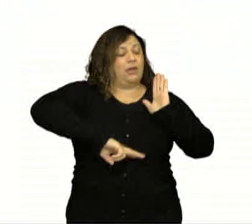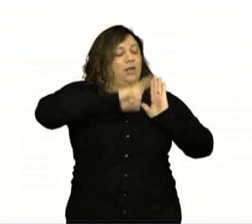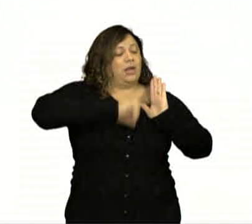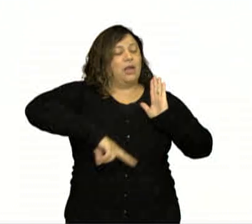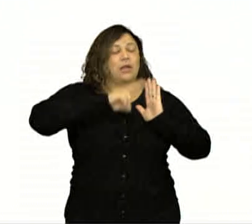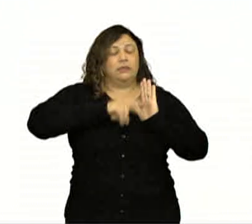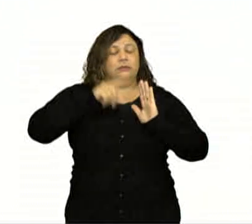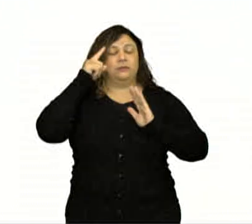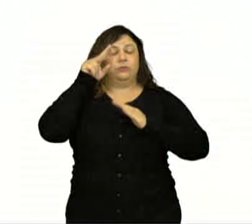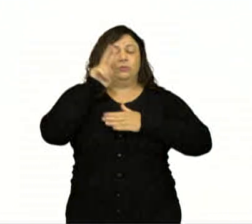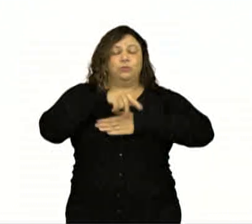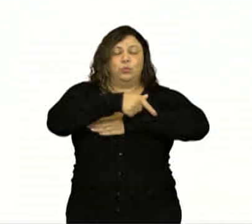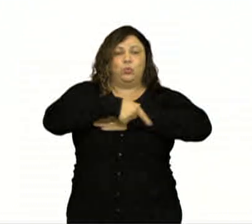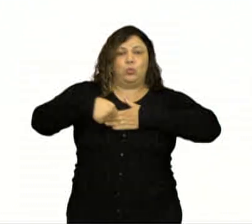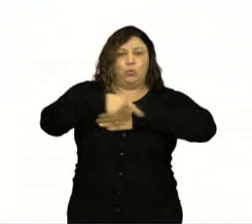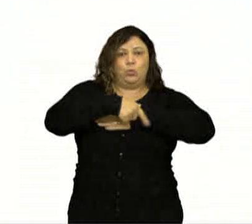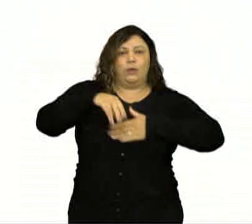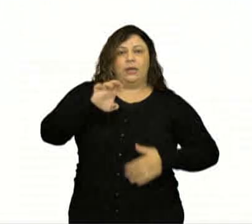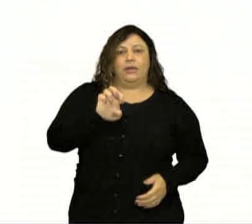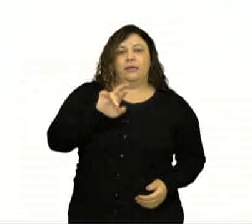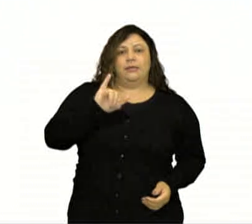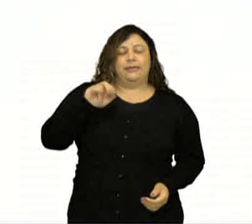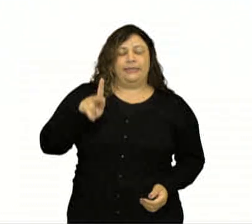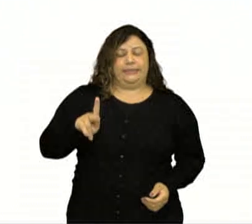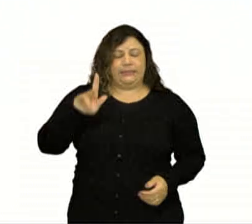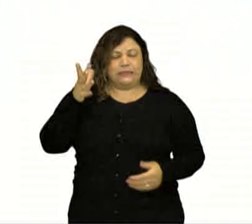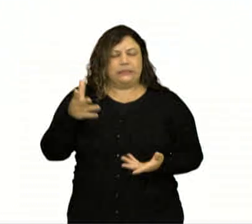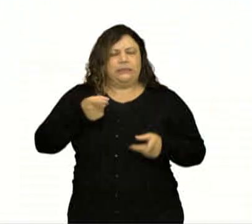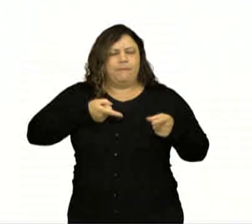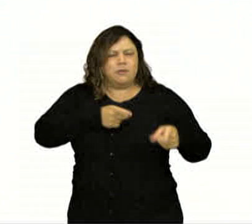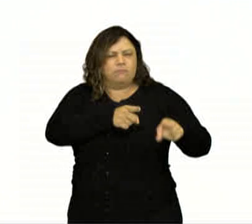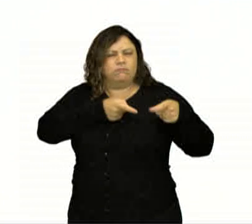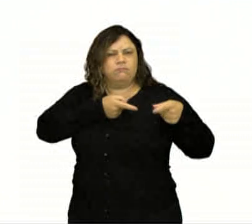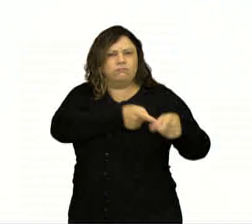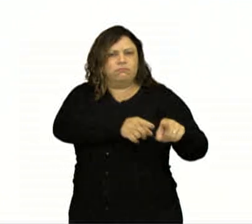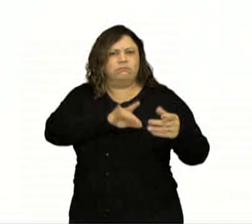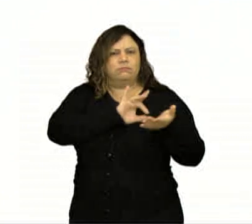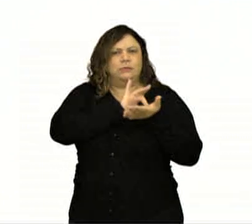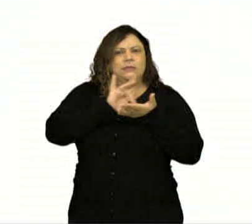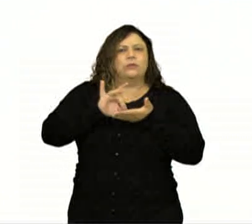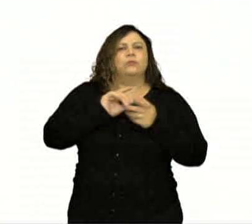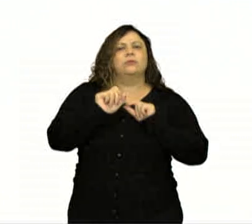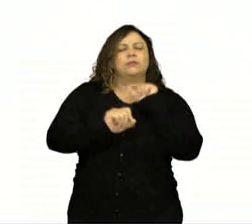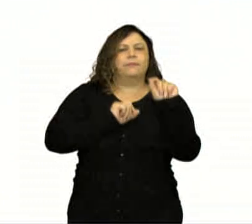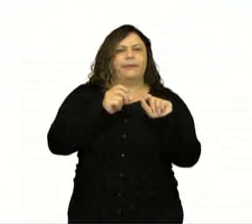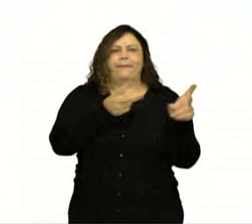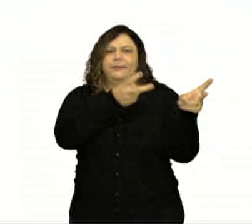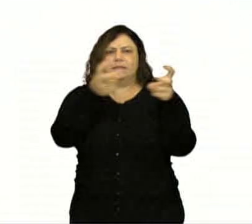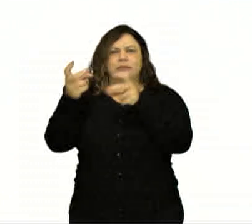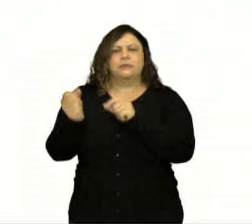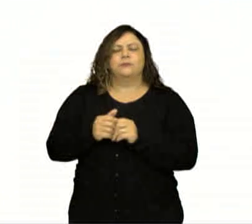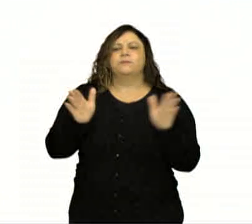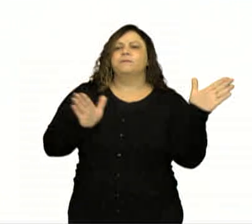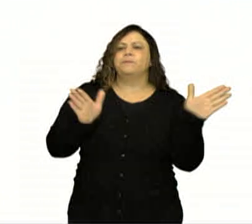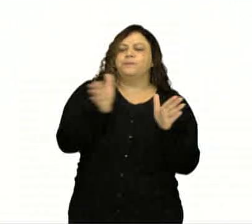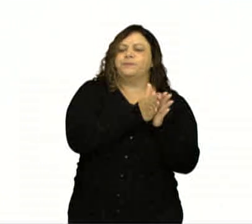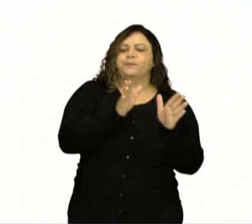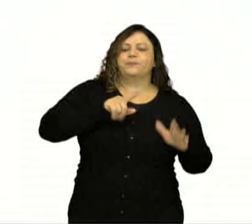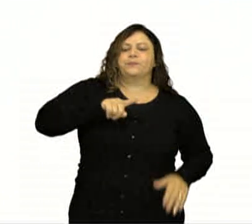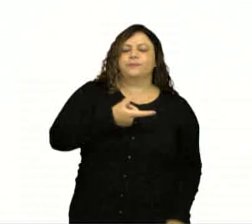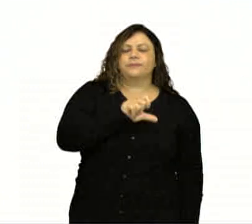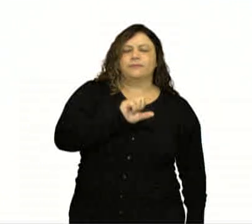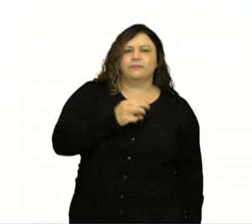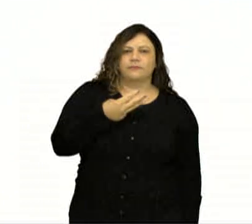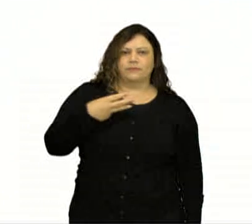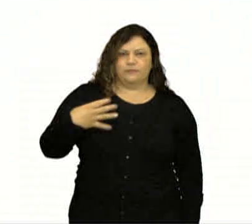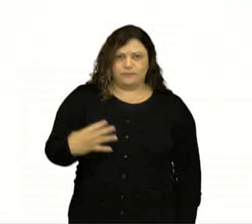historiador Eric Hobsbawm, que vai mostrar um pouco dessa perseguição aos inimigos. Preste atenção nele. Entre 1934